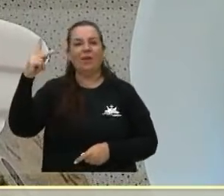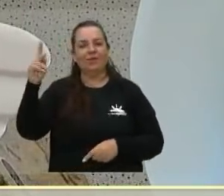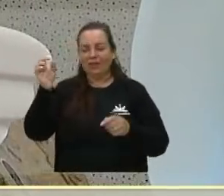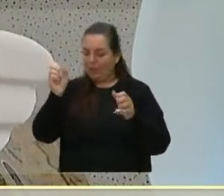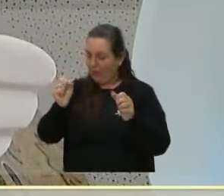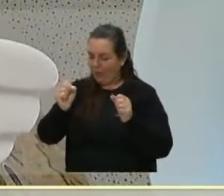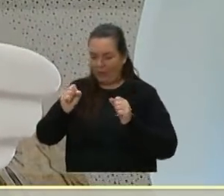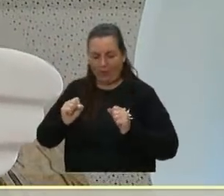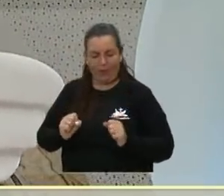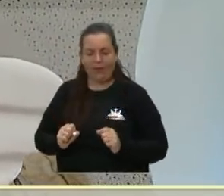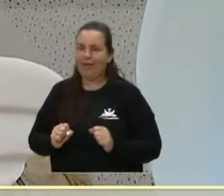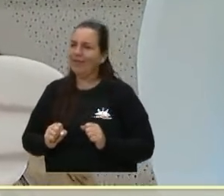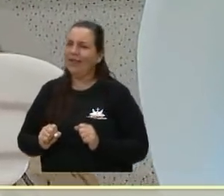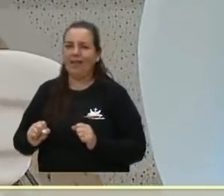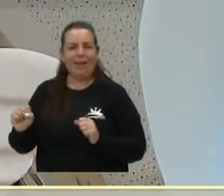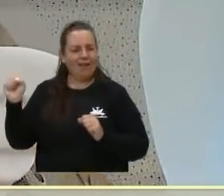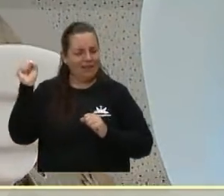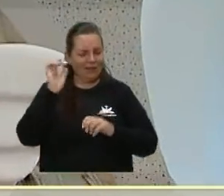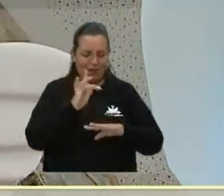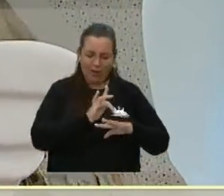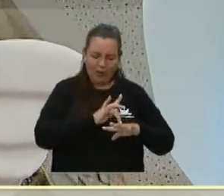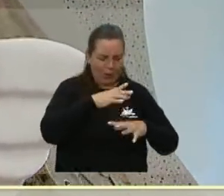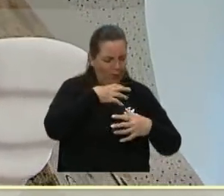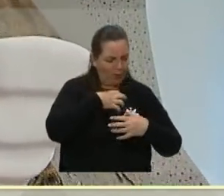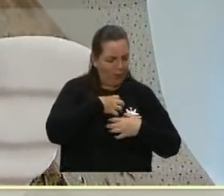o teu poder